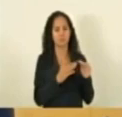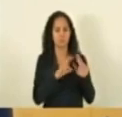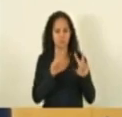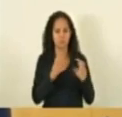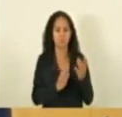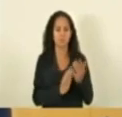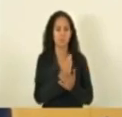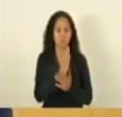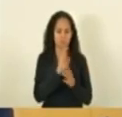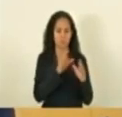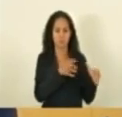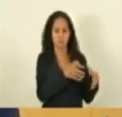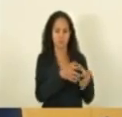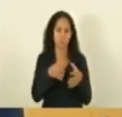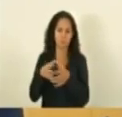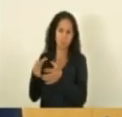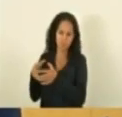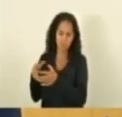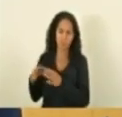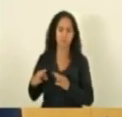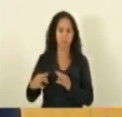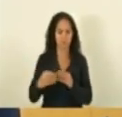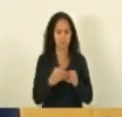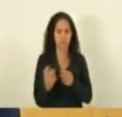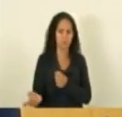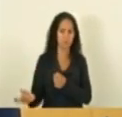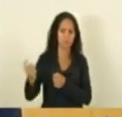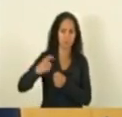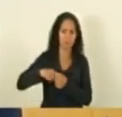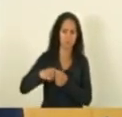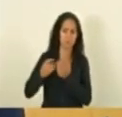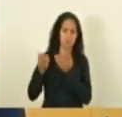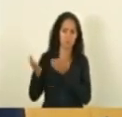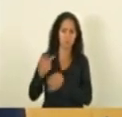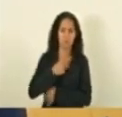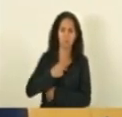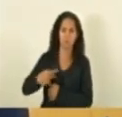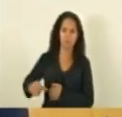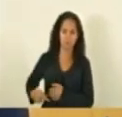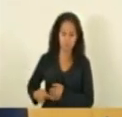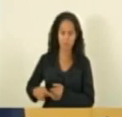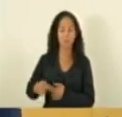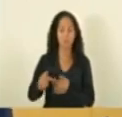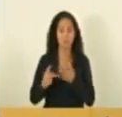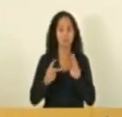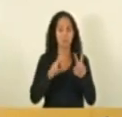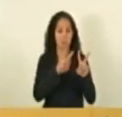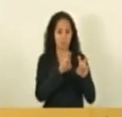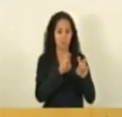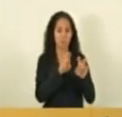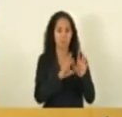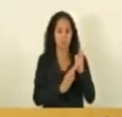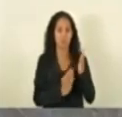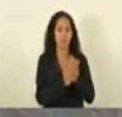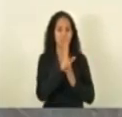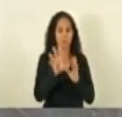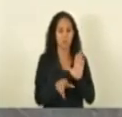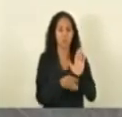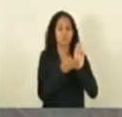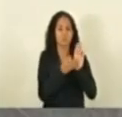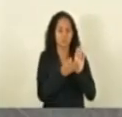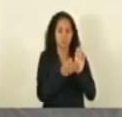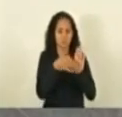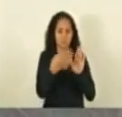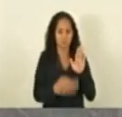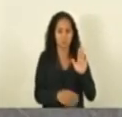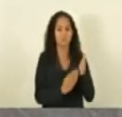aprovada à unanimidade das comissões reunidas, devolvo a Vossa Excelência. Matéria aprovada com emenda, senhor presidente.